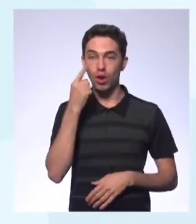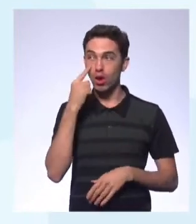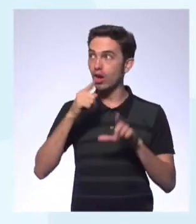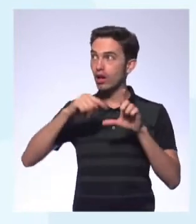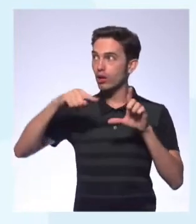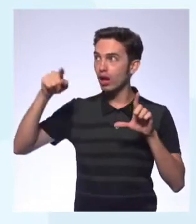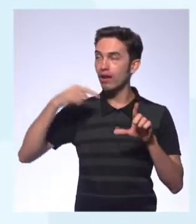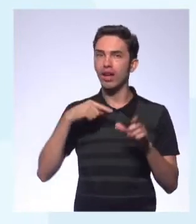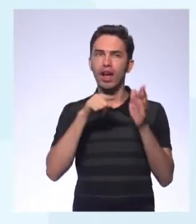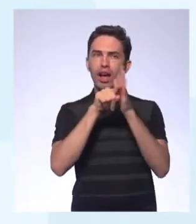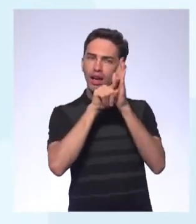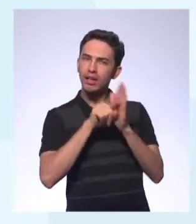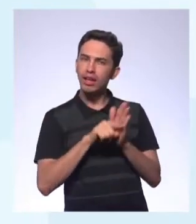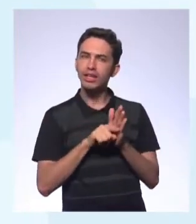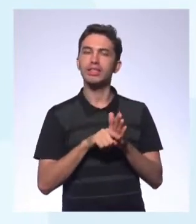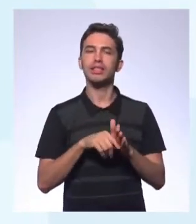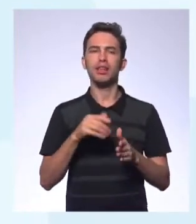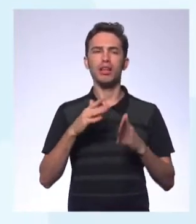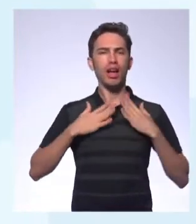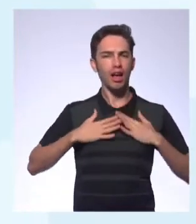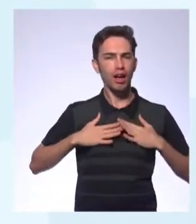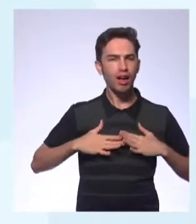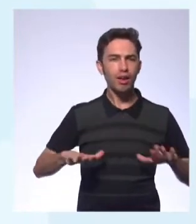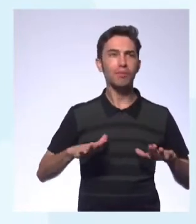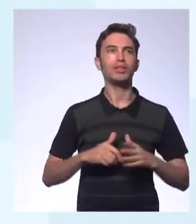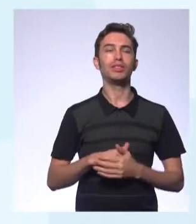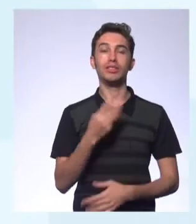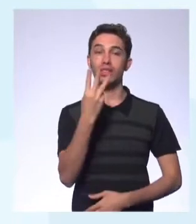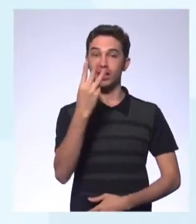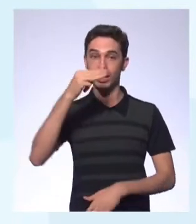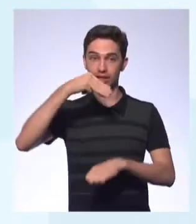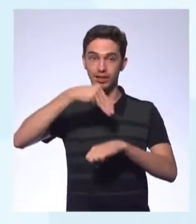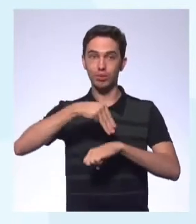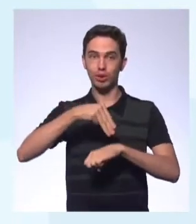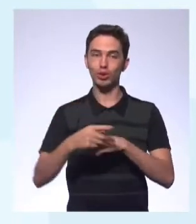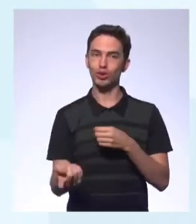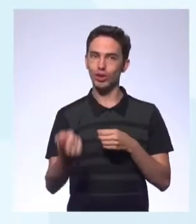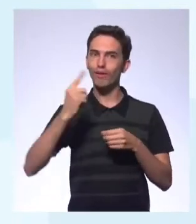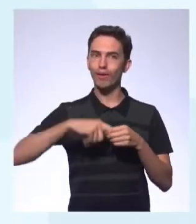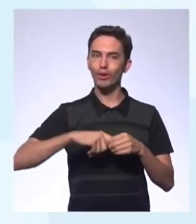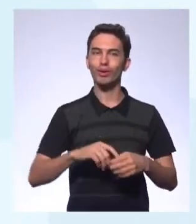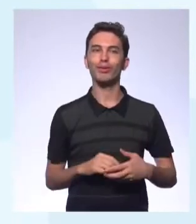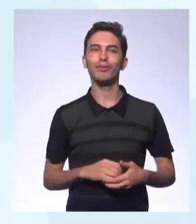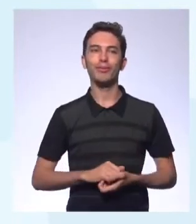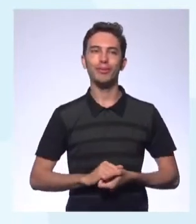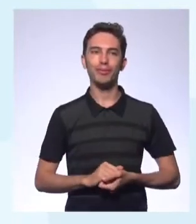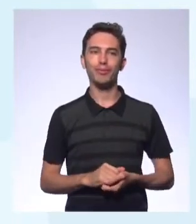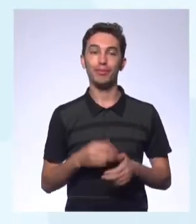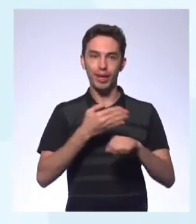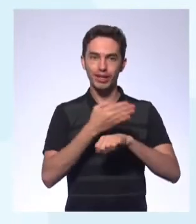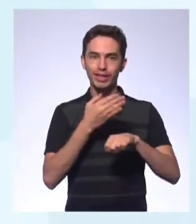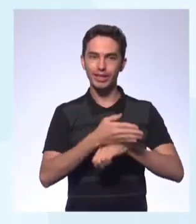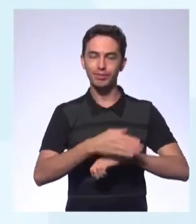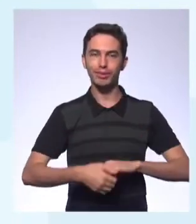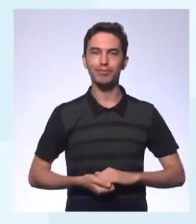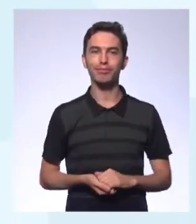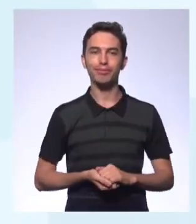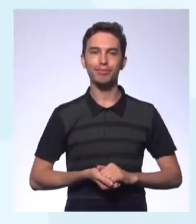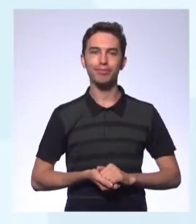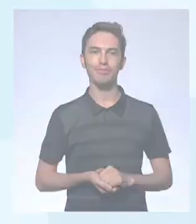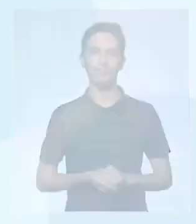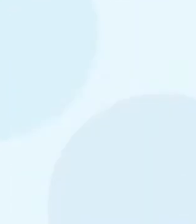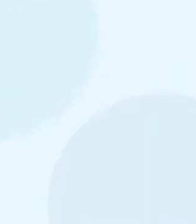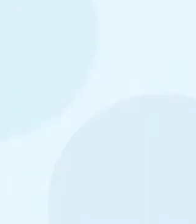gráfico, analise, sem pressa, 3 minutos, já voltamos. Participe!